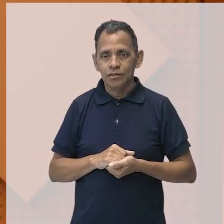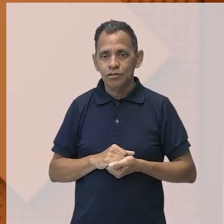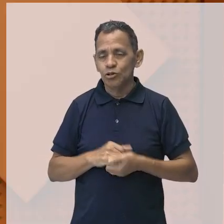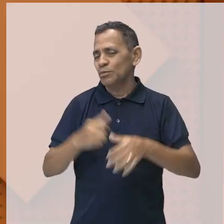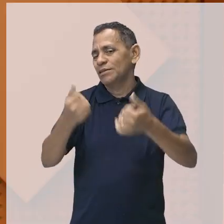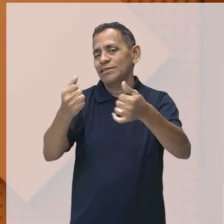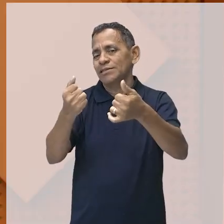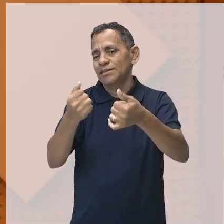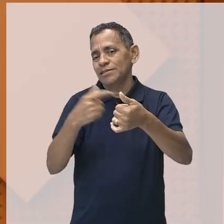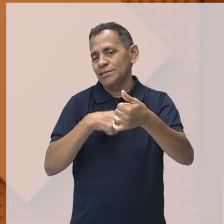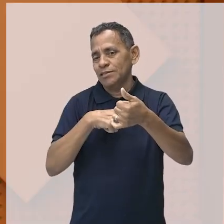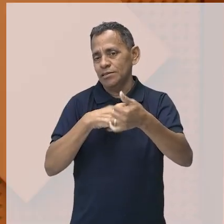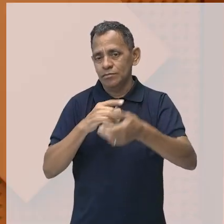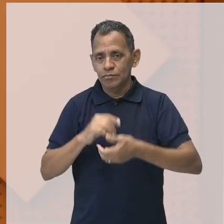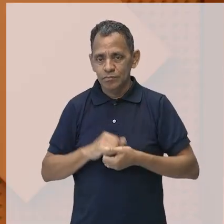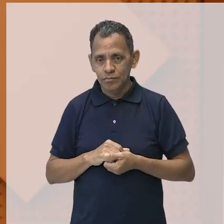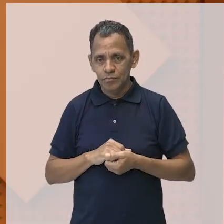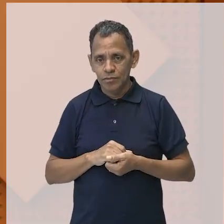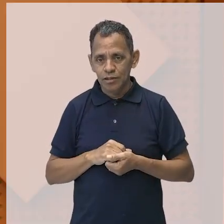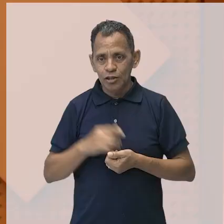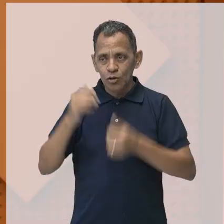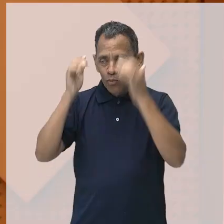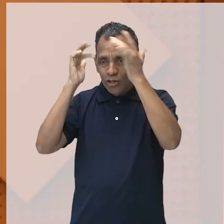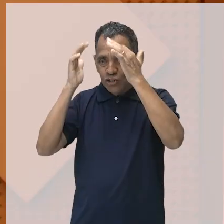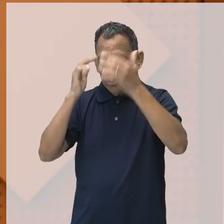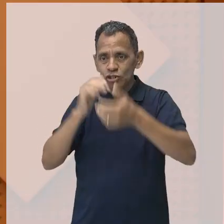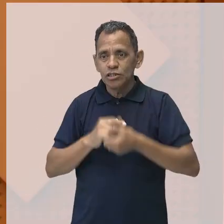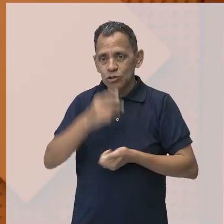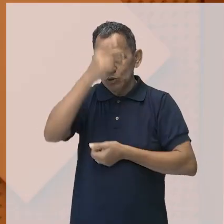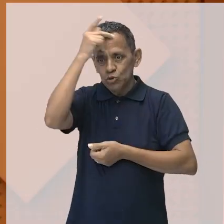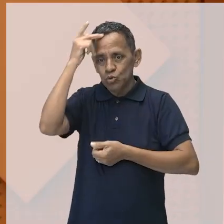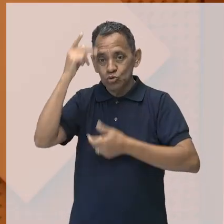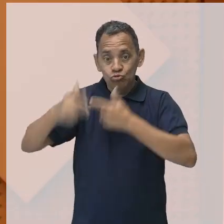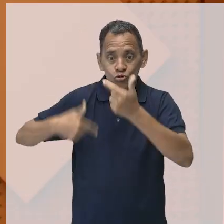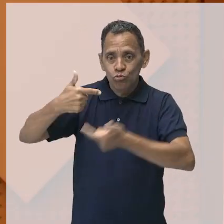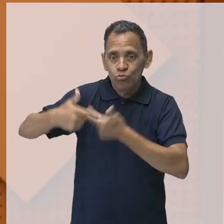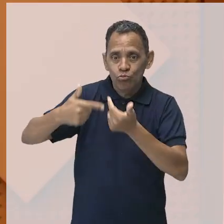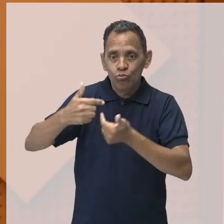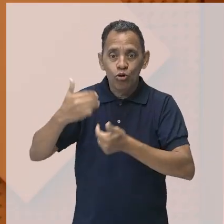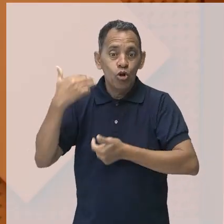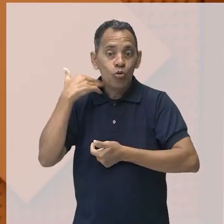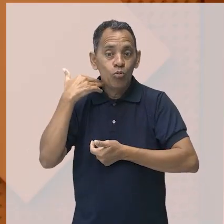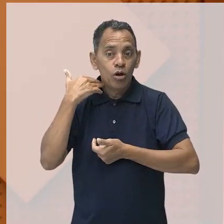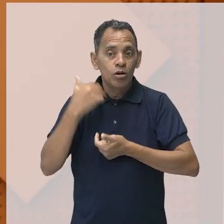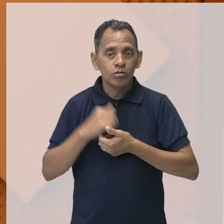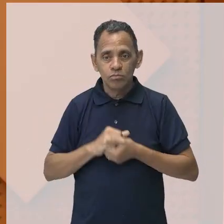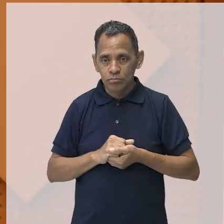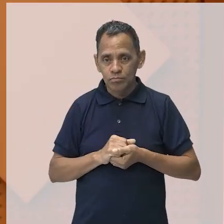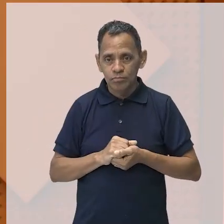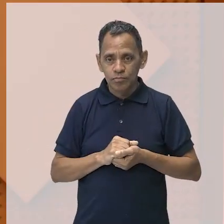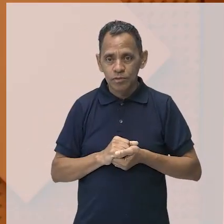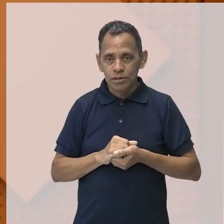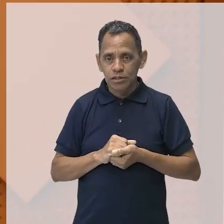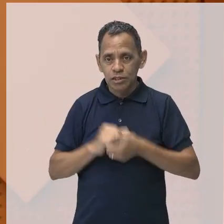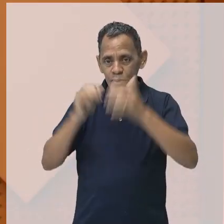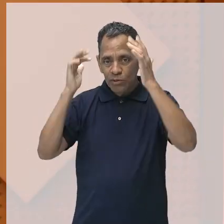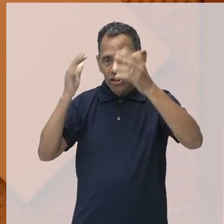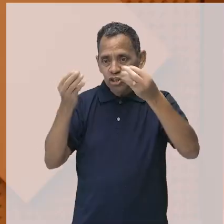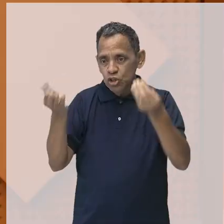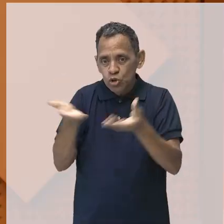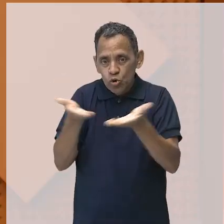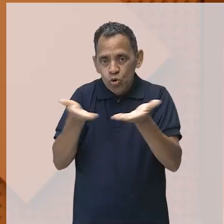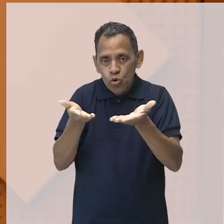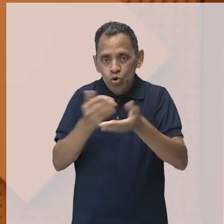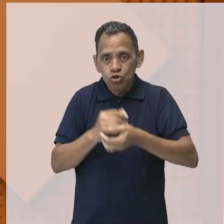necessidade de ter, né? Então, imagina comigo as pessoas que trabalhavam nos bancos, né? Agora não irão mais ter todos os postos de